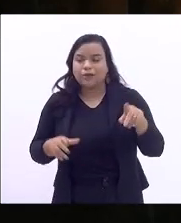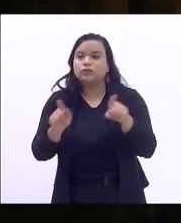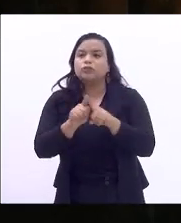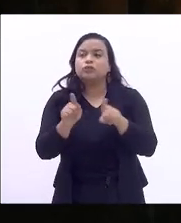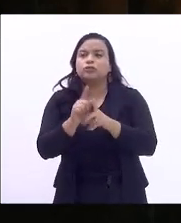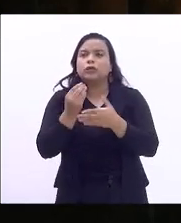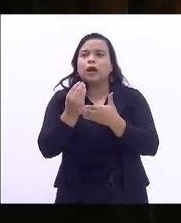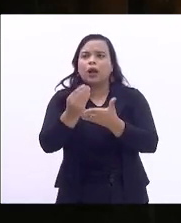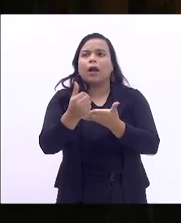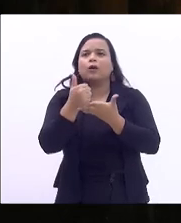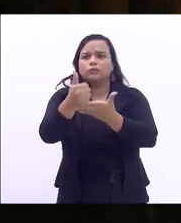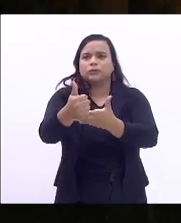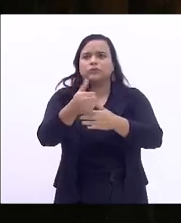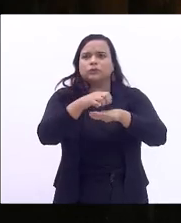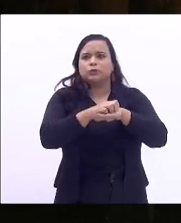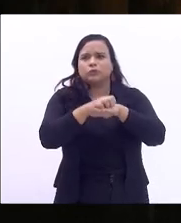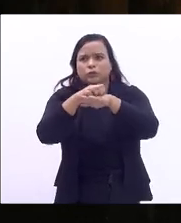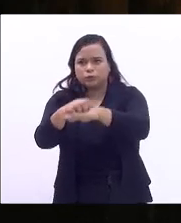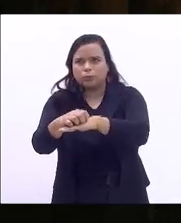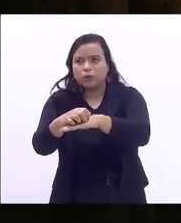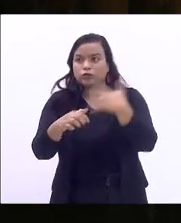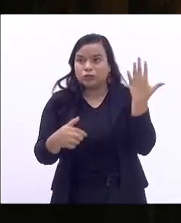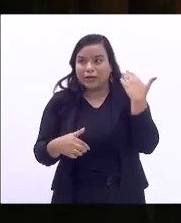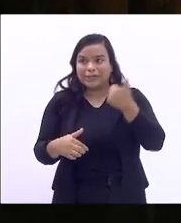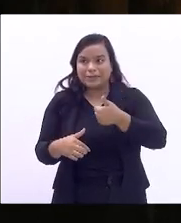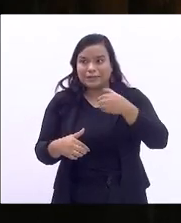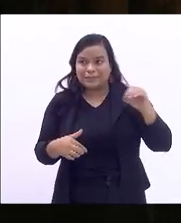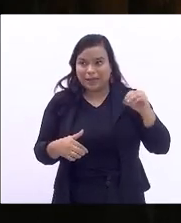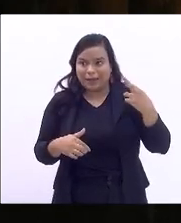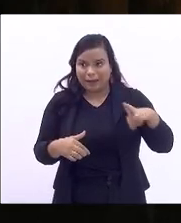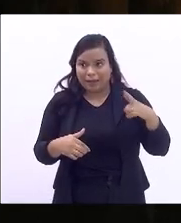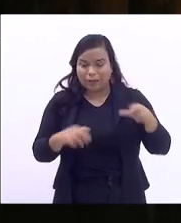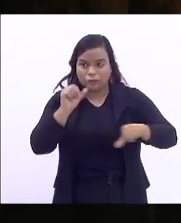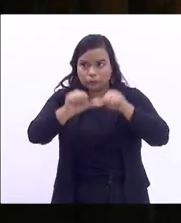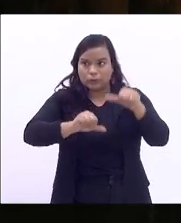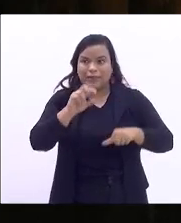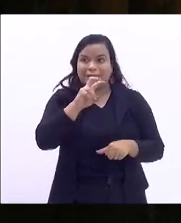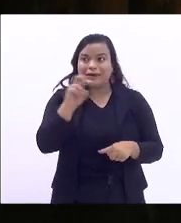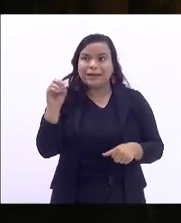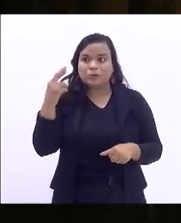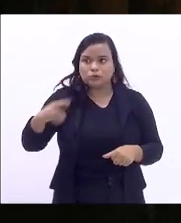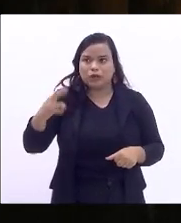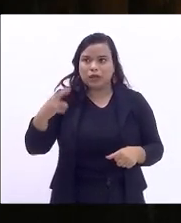que passaria de 100 reais para 500reais